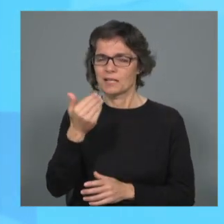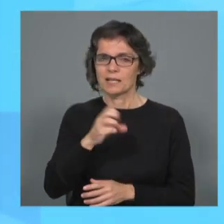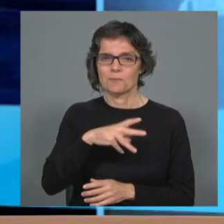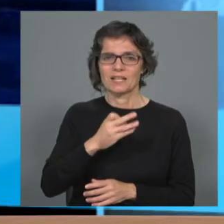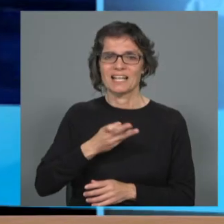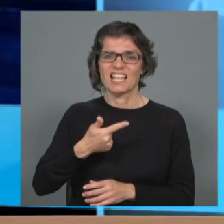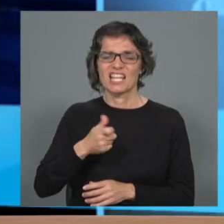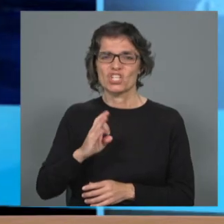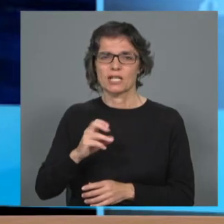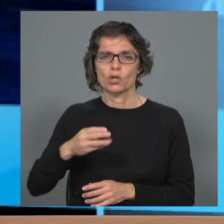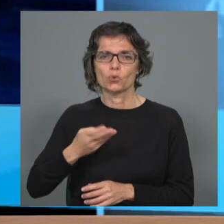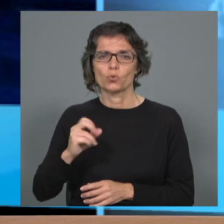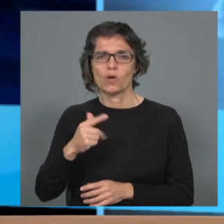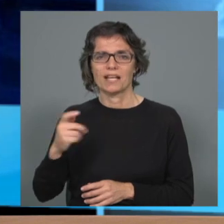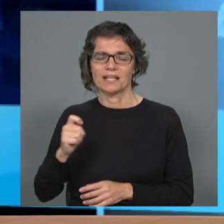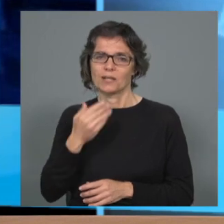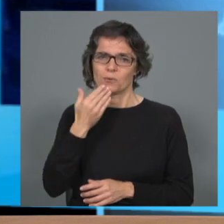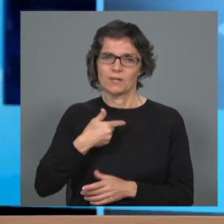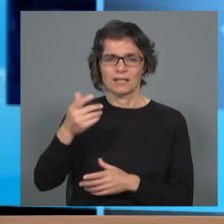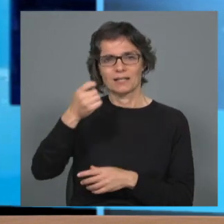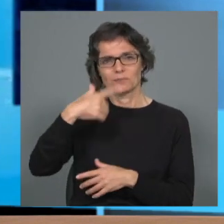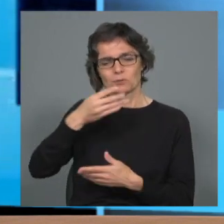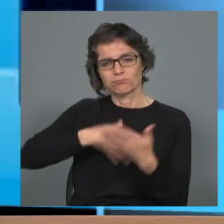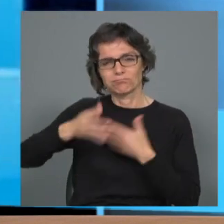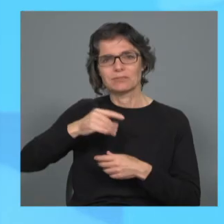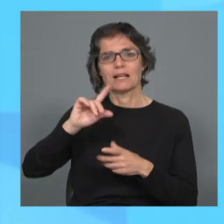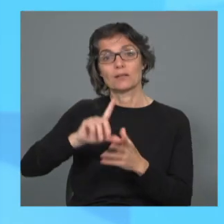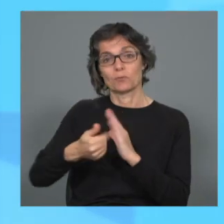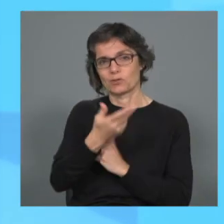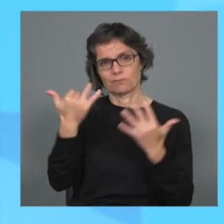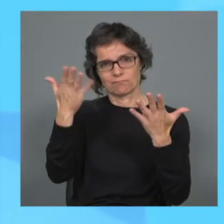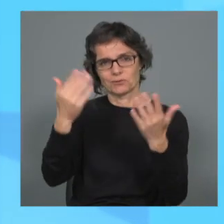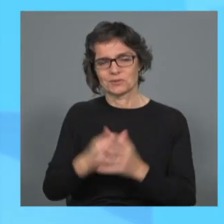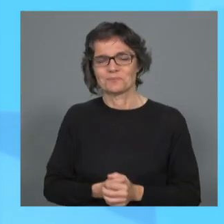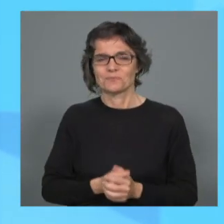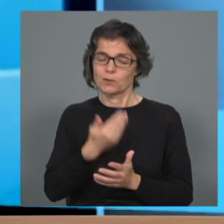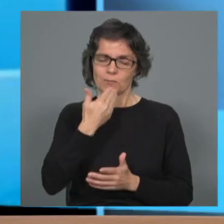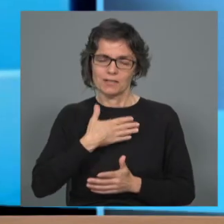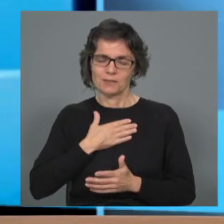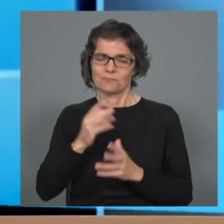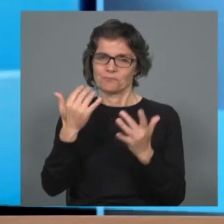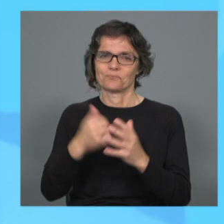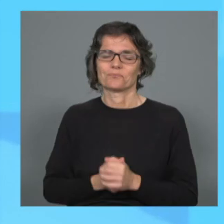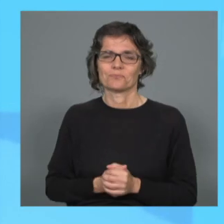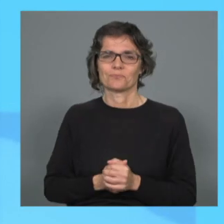aqui connosco a história e o dinamismo deste projeto Ajuda de Mãe. Muito obrigado. Eu é que agradeço. Obrigada. Felicidades.